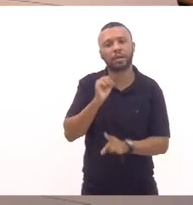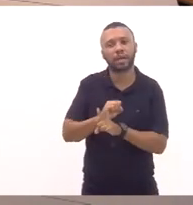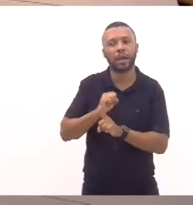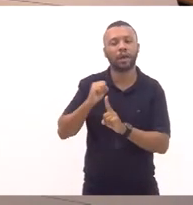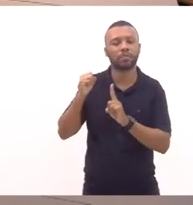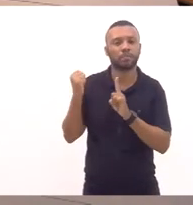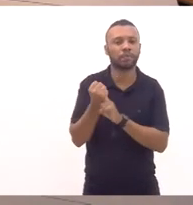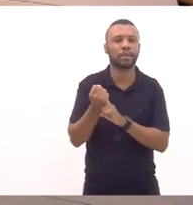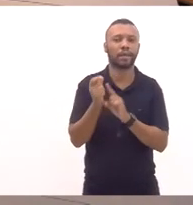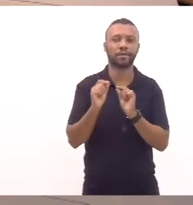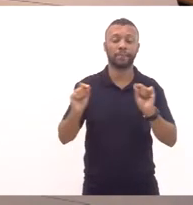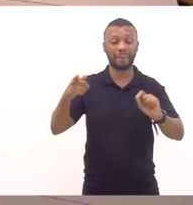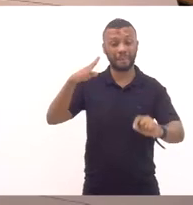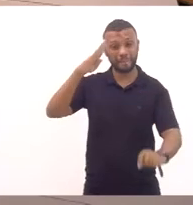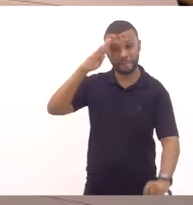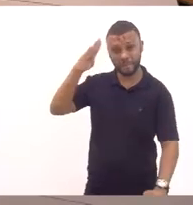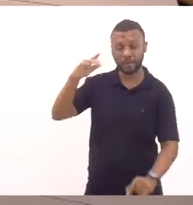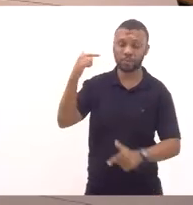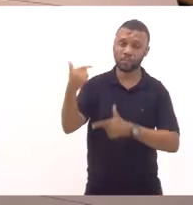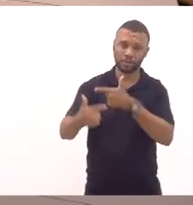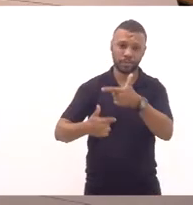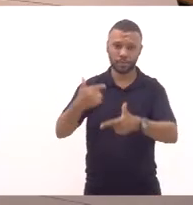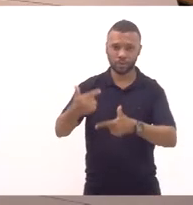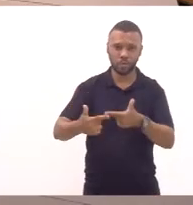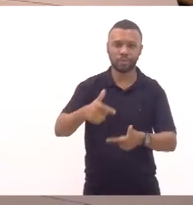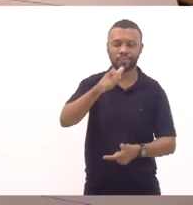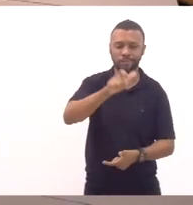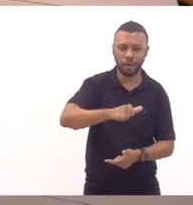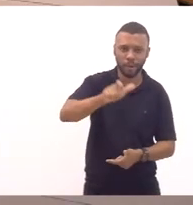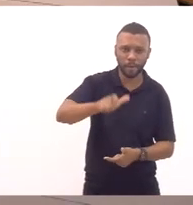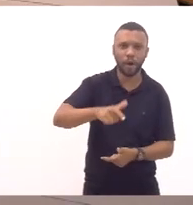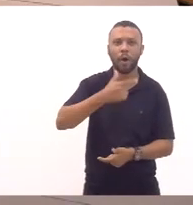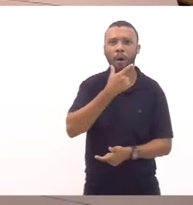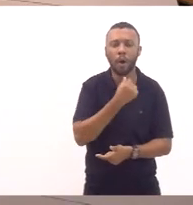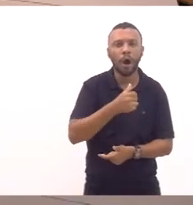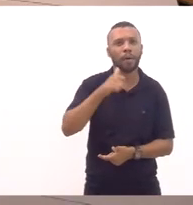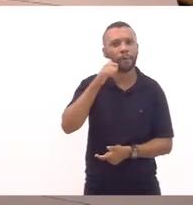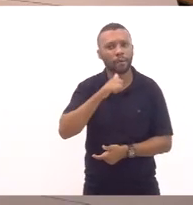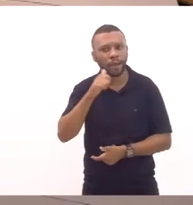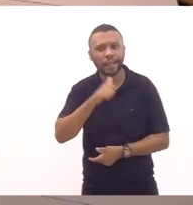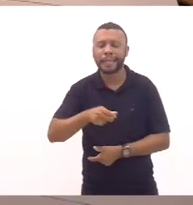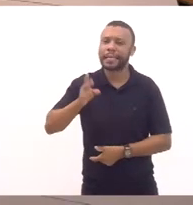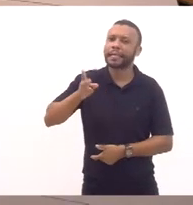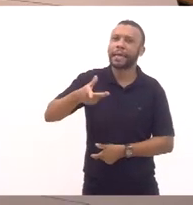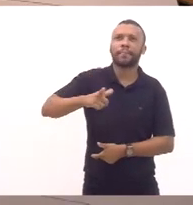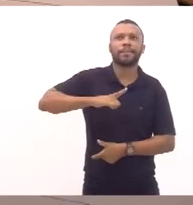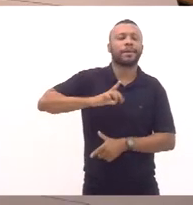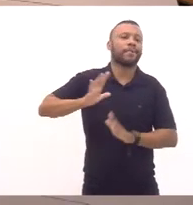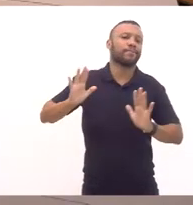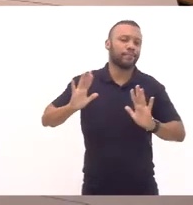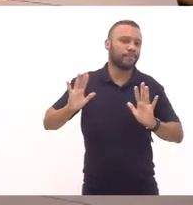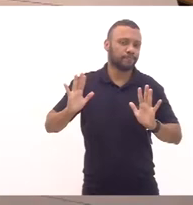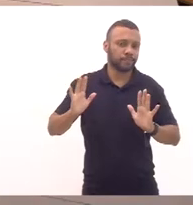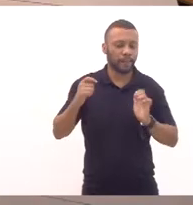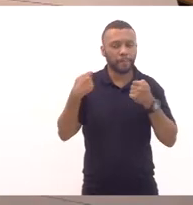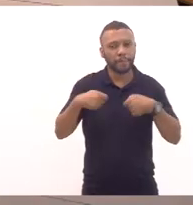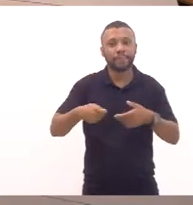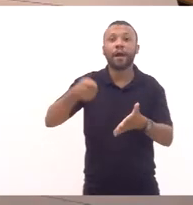tenha, principalmente os trabalhadores e trabalhadoras, como nunca, sempre foi assim, tenham que